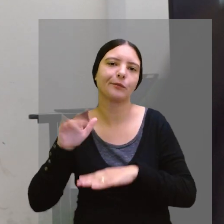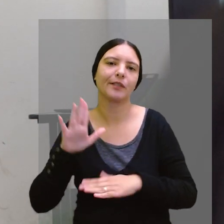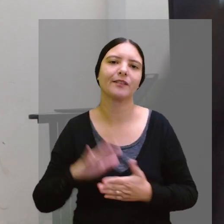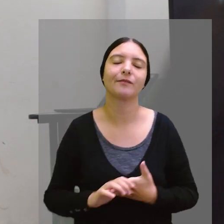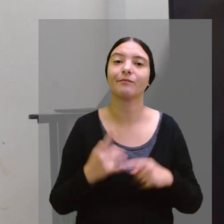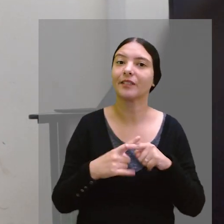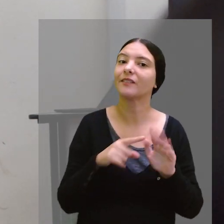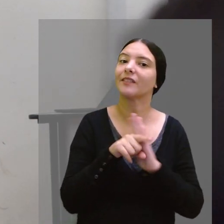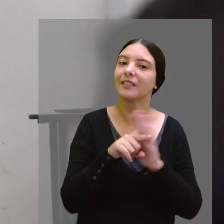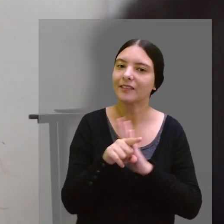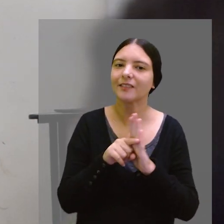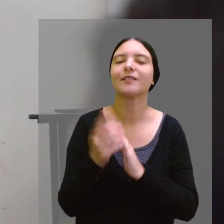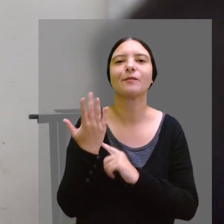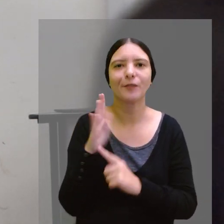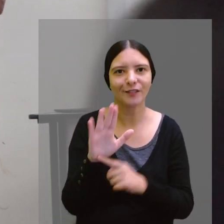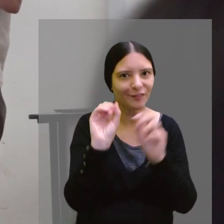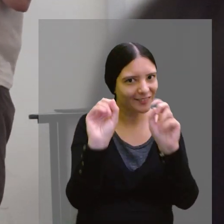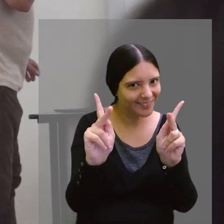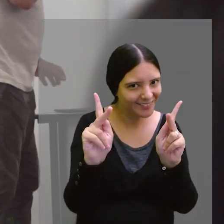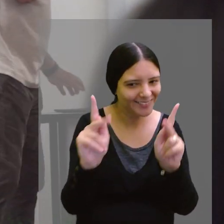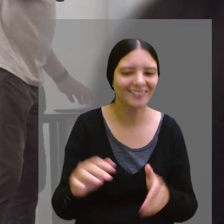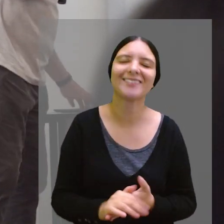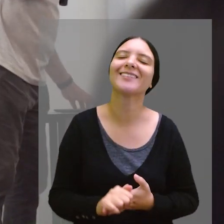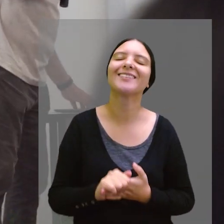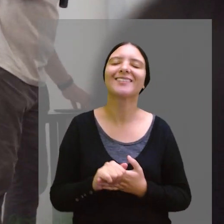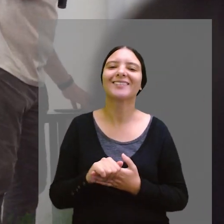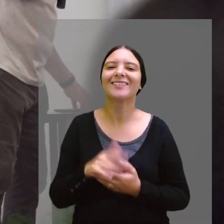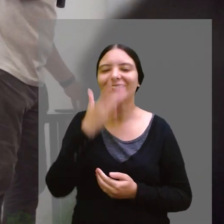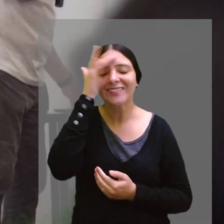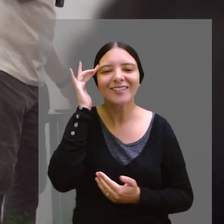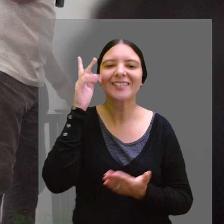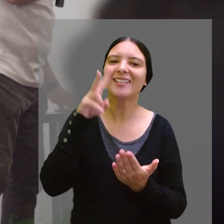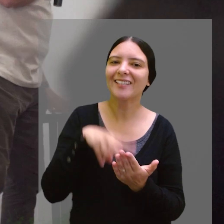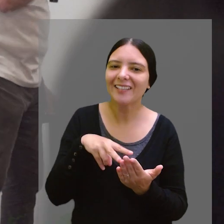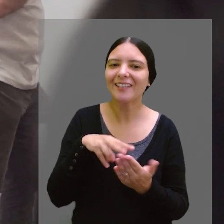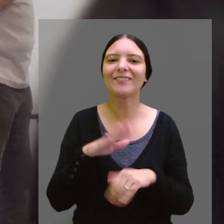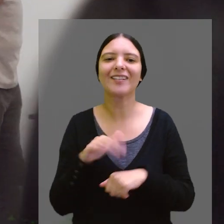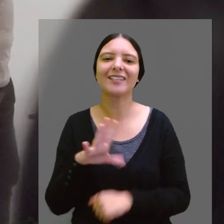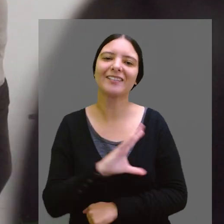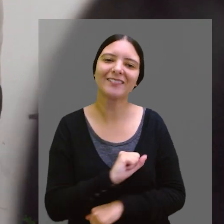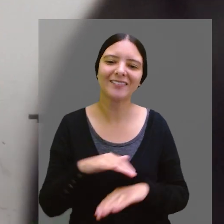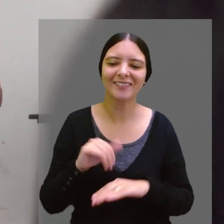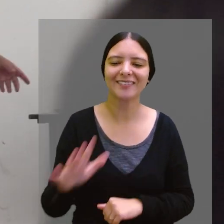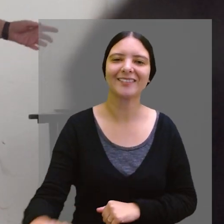Existem pesquisas nesse sentido, ok? Bons leitores são grandes amantes.